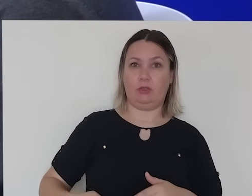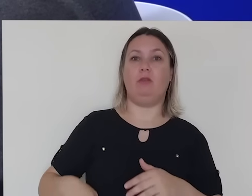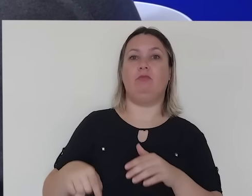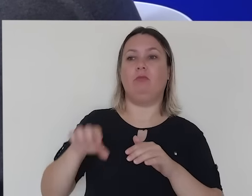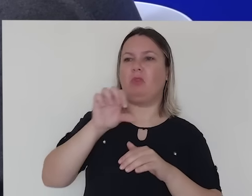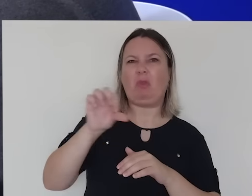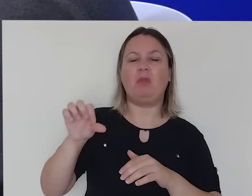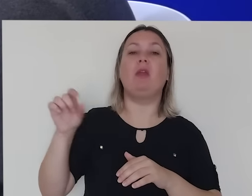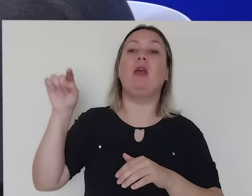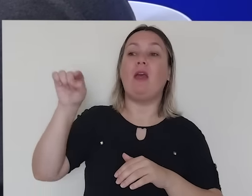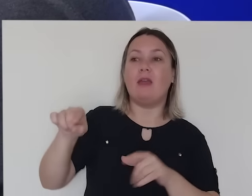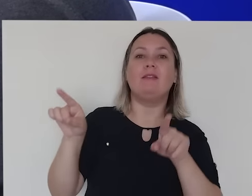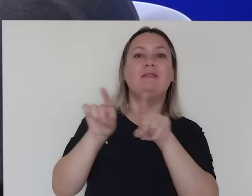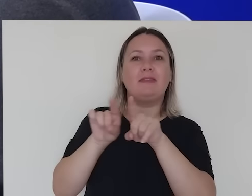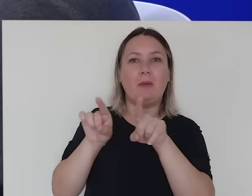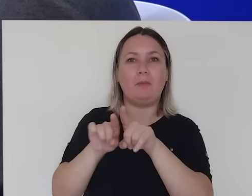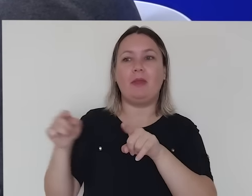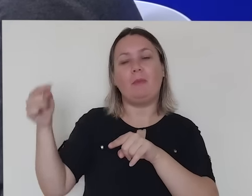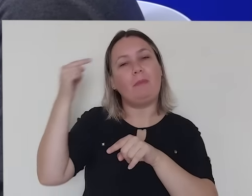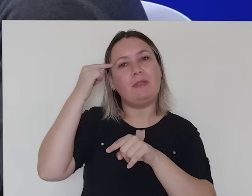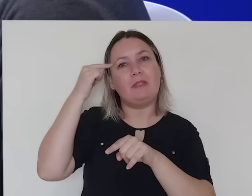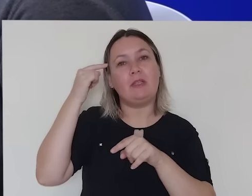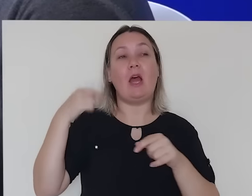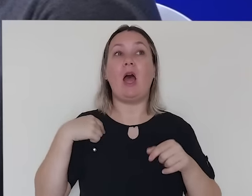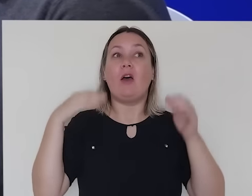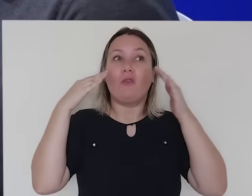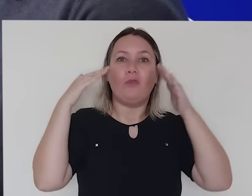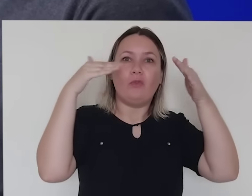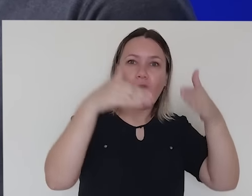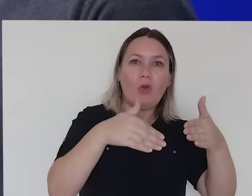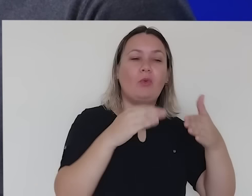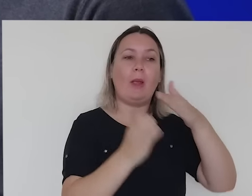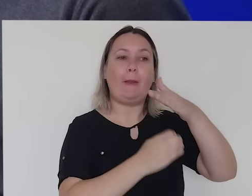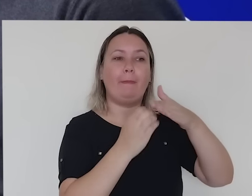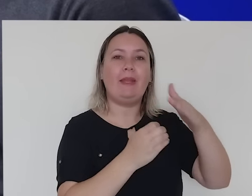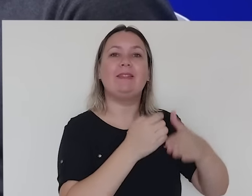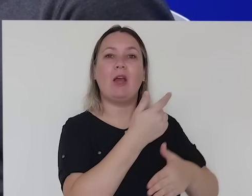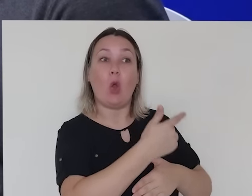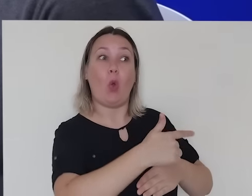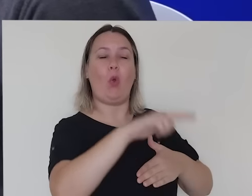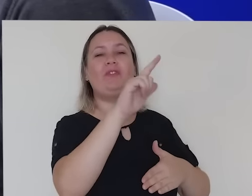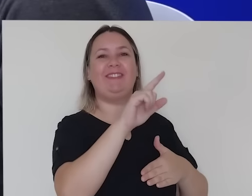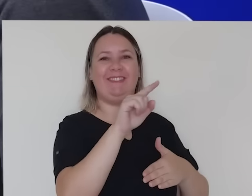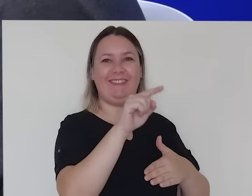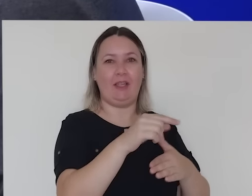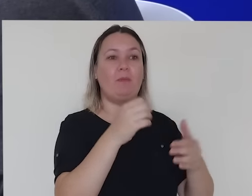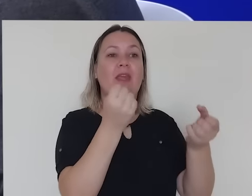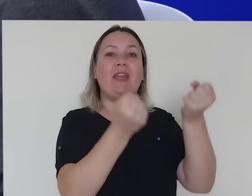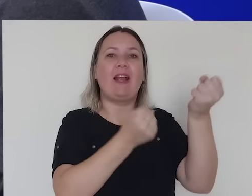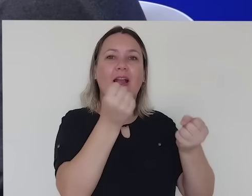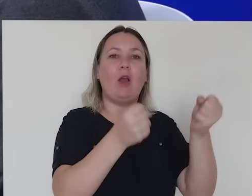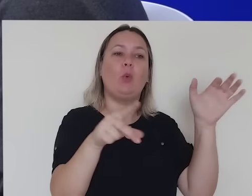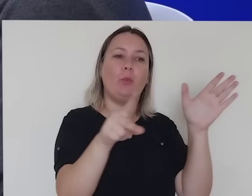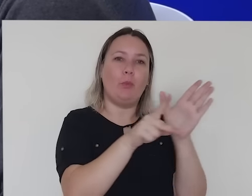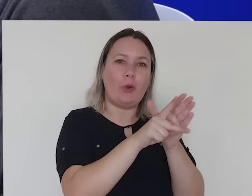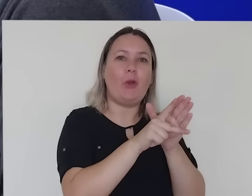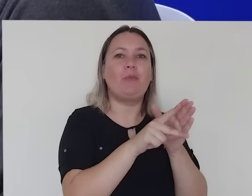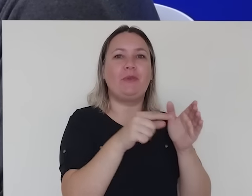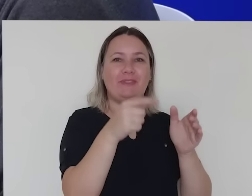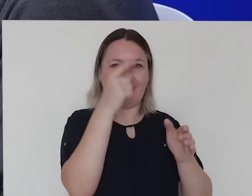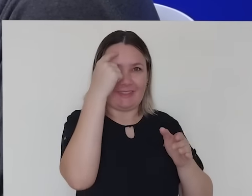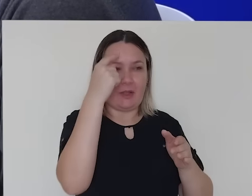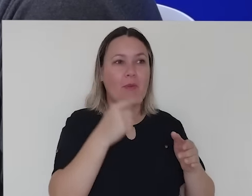criar um carro focado em motorista de aplicativo que é o um Então esse carro é um carro desenvolvido para as pessoas andarem de aplicativo então